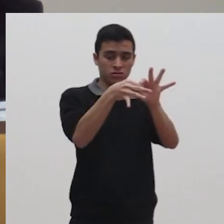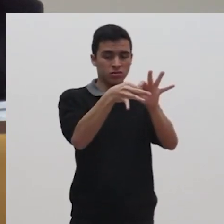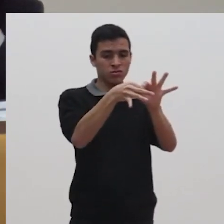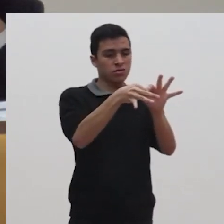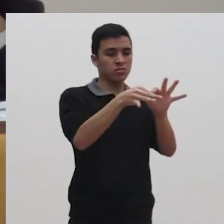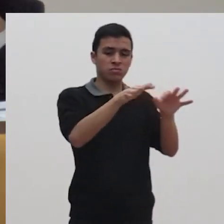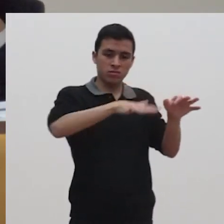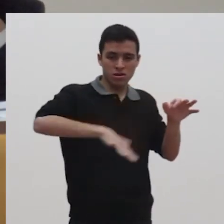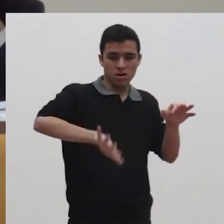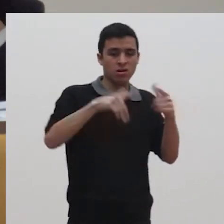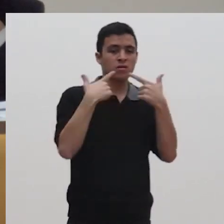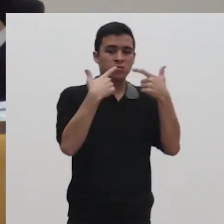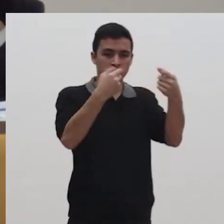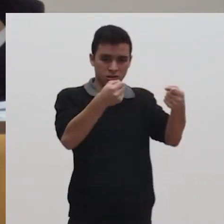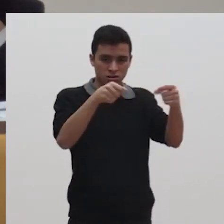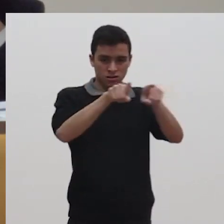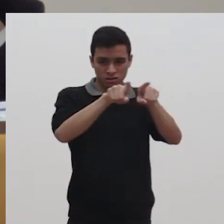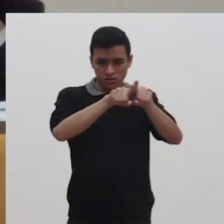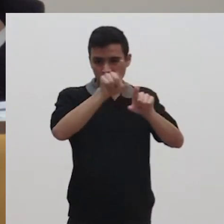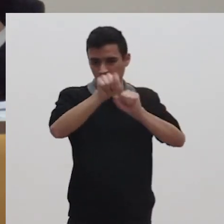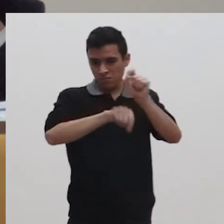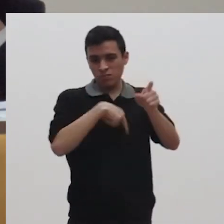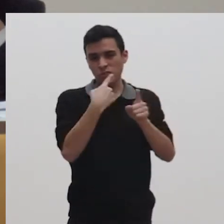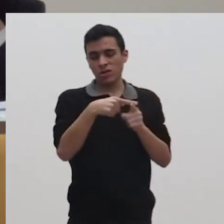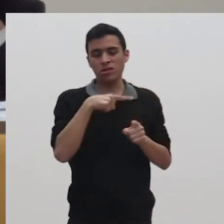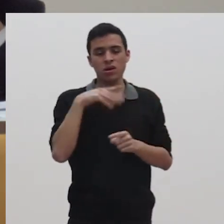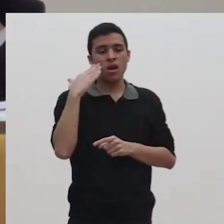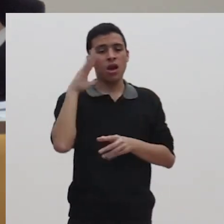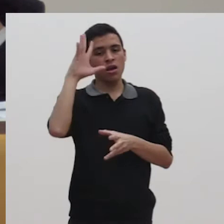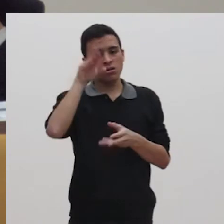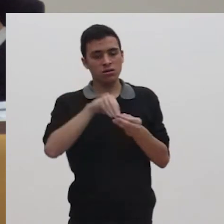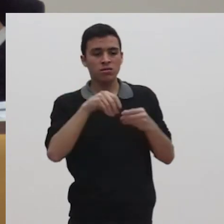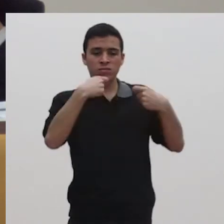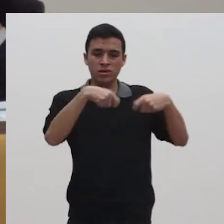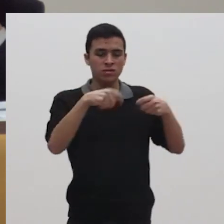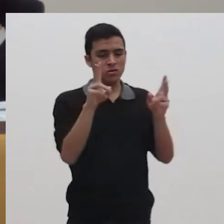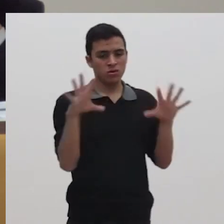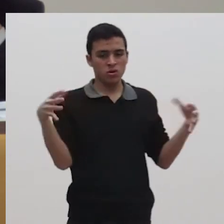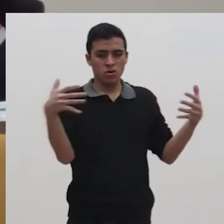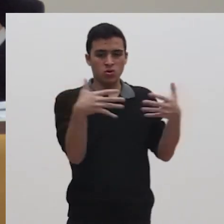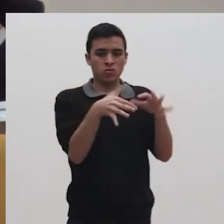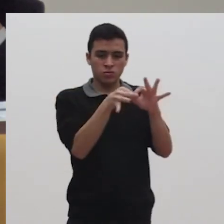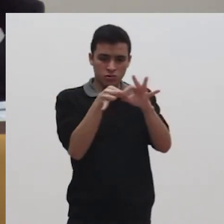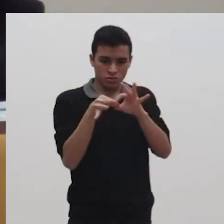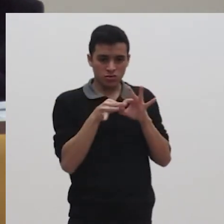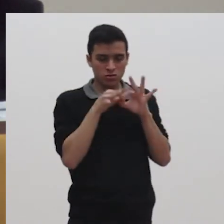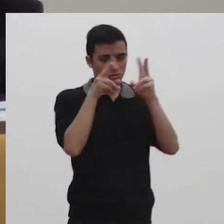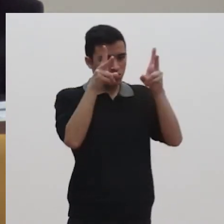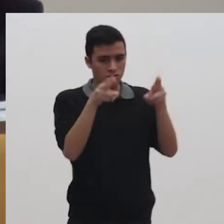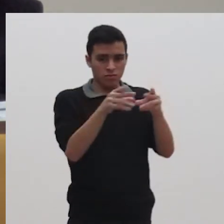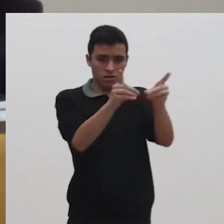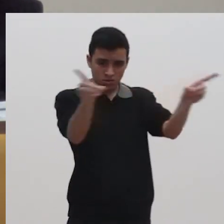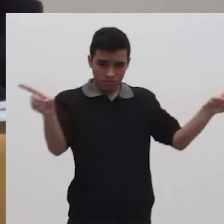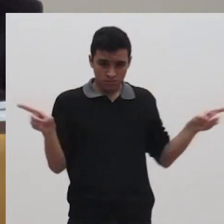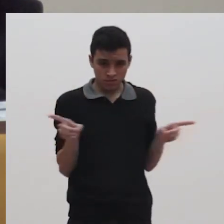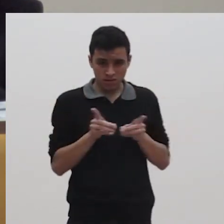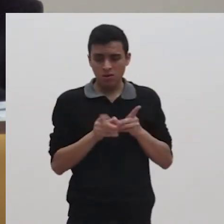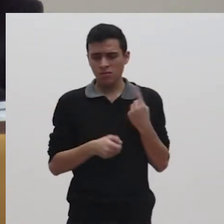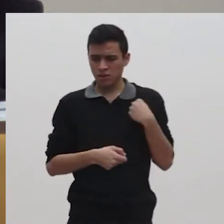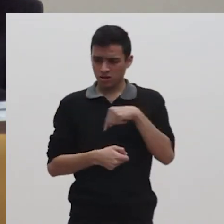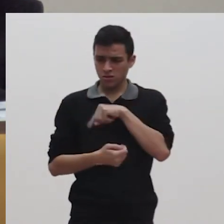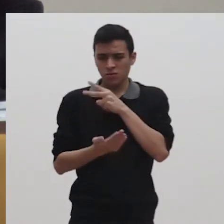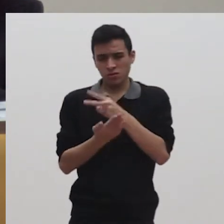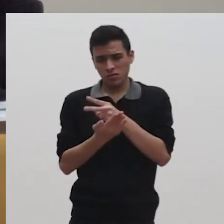com os departamentos de linguística e porque tinham um entendimento, inclusive, que deveriam ficar todos juntos no mesmo departamento. Mas nós